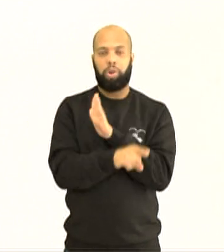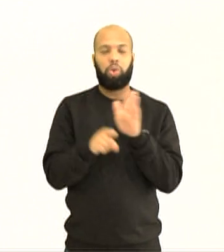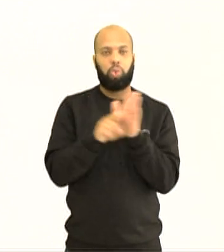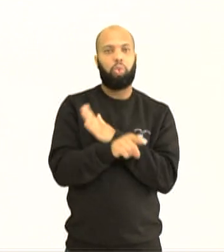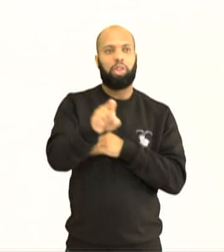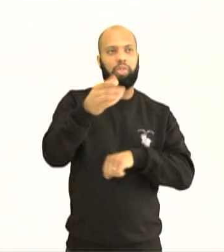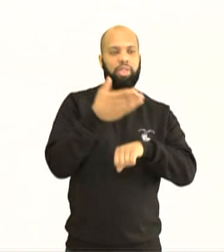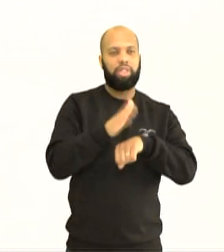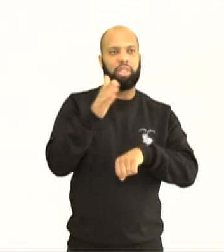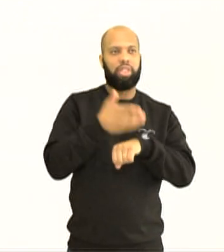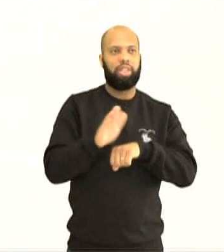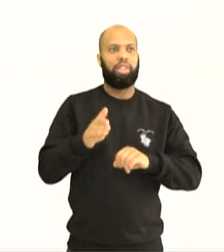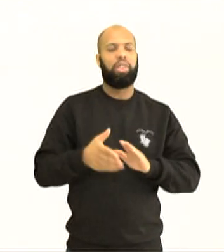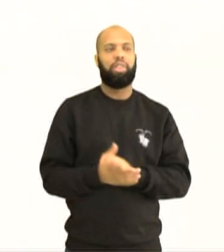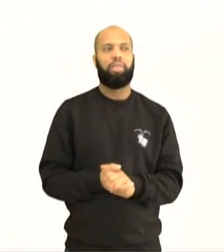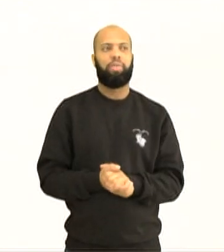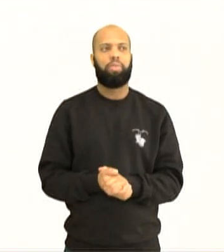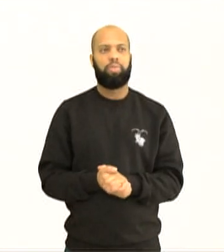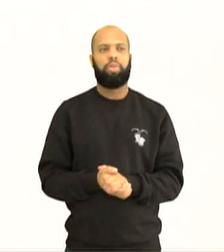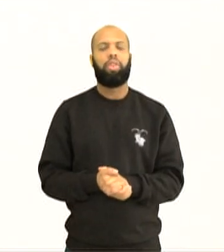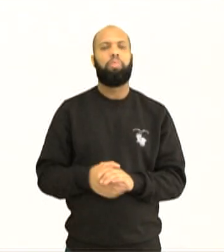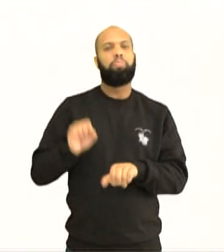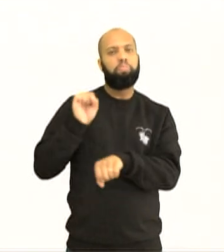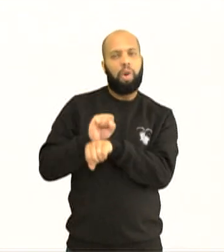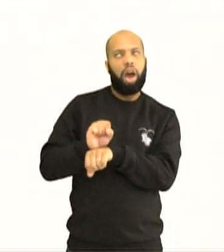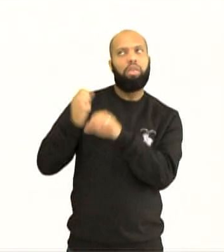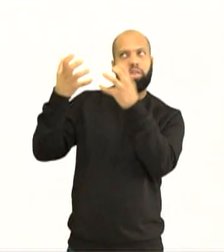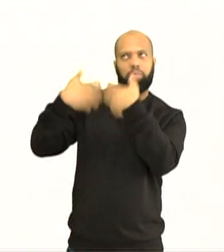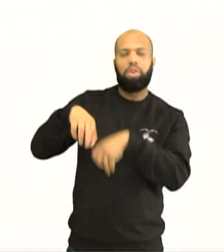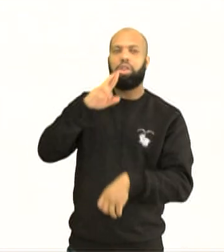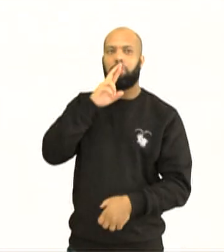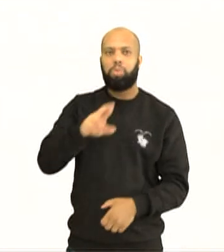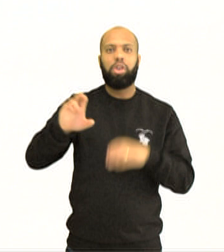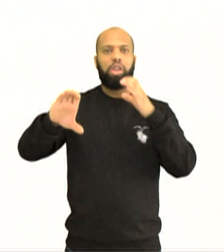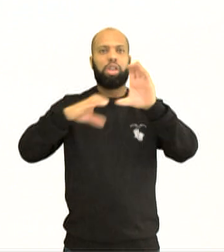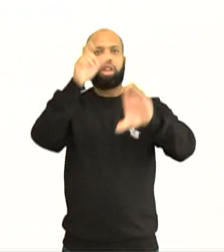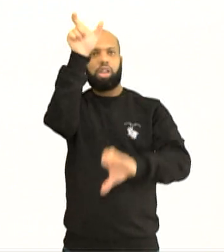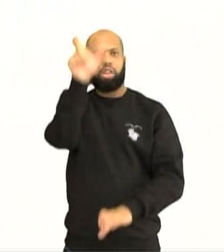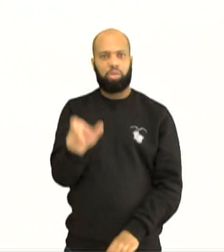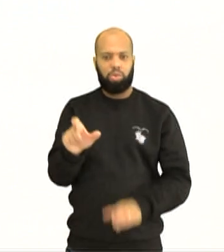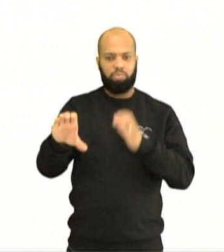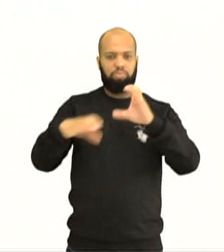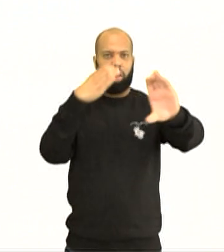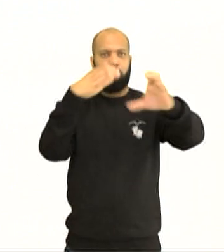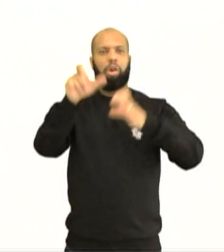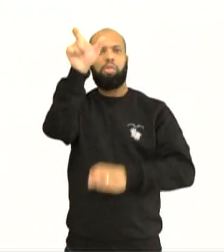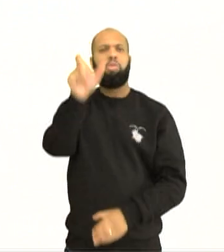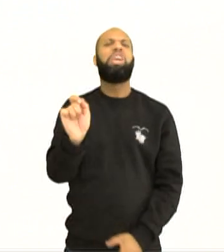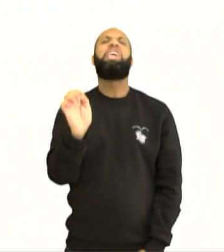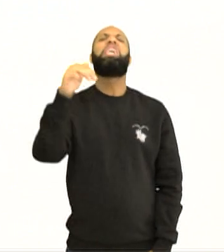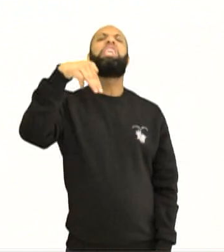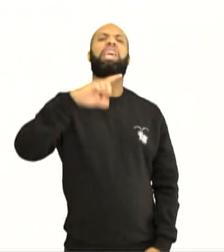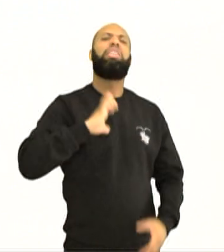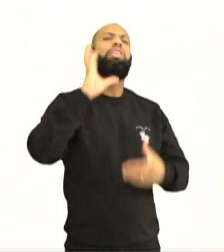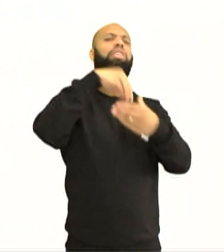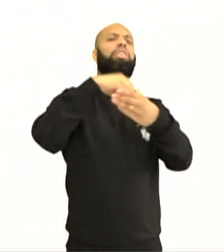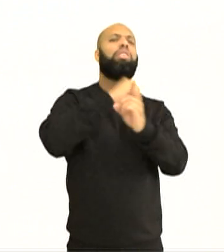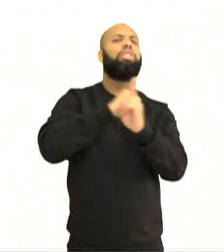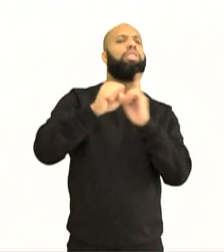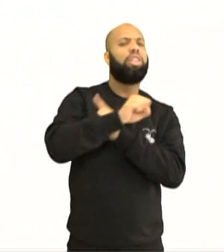Agora eu vou fazer uma perguntinha para vocês. Parem um pouquinho e pensem. Os cantores, como eram considerados cantores na sociedade